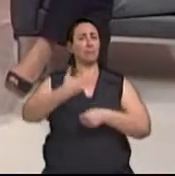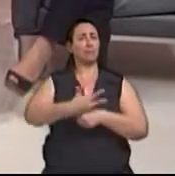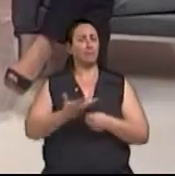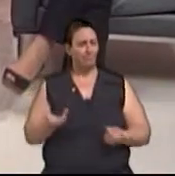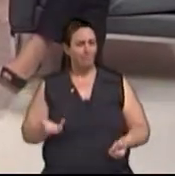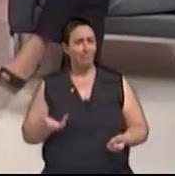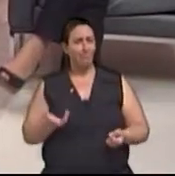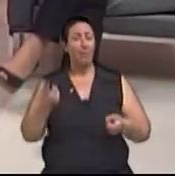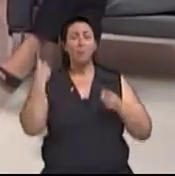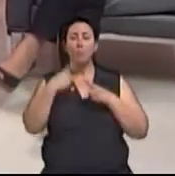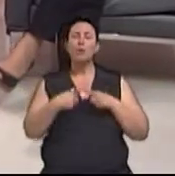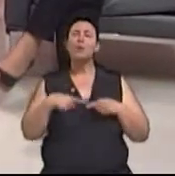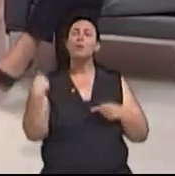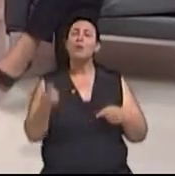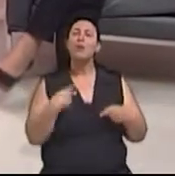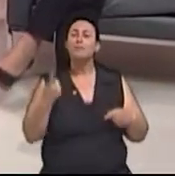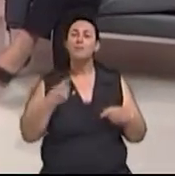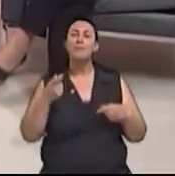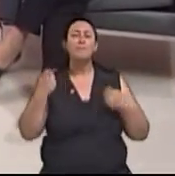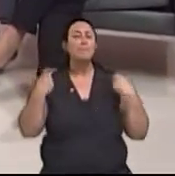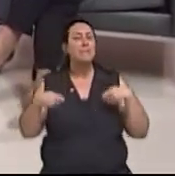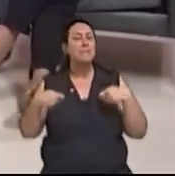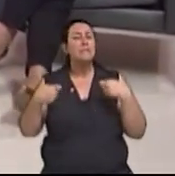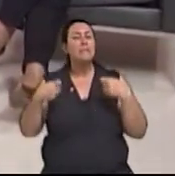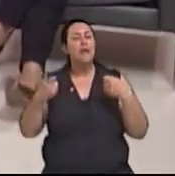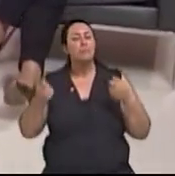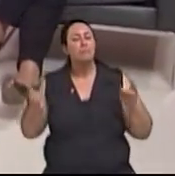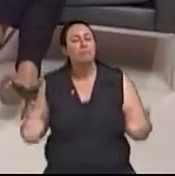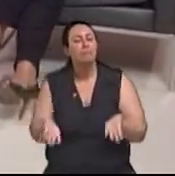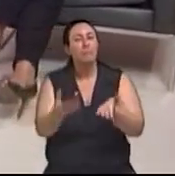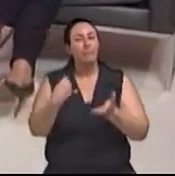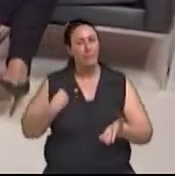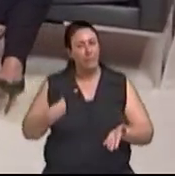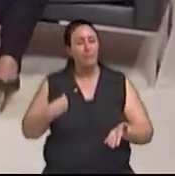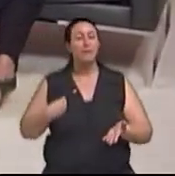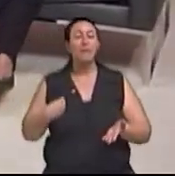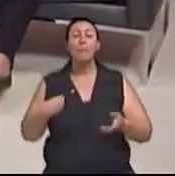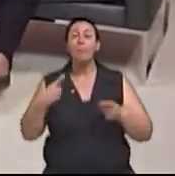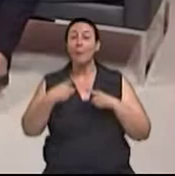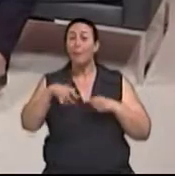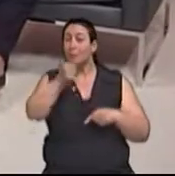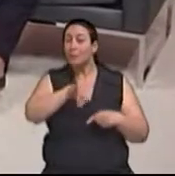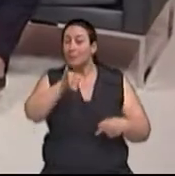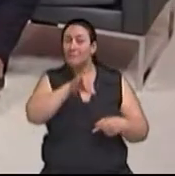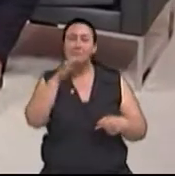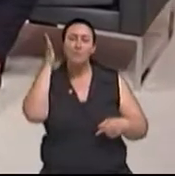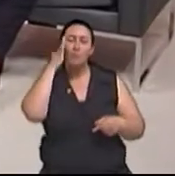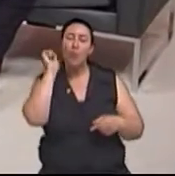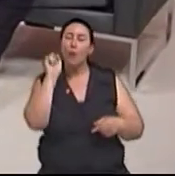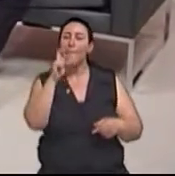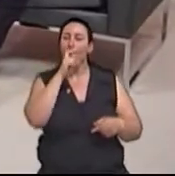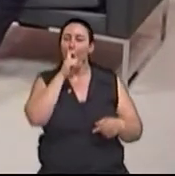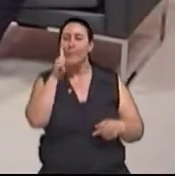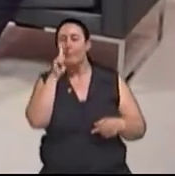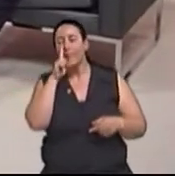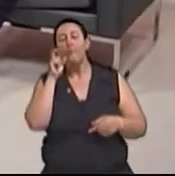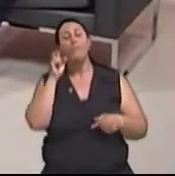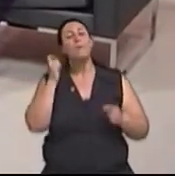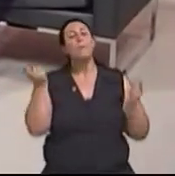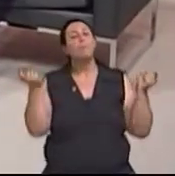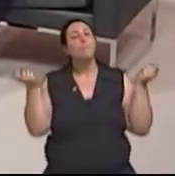autoritariamente comandassem nossas vidas é preciso saber que os pais também não querem na sua velhice